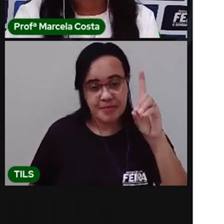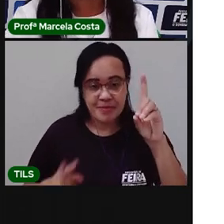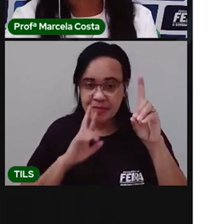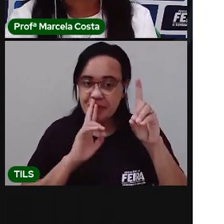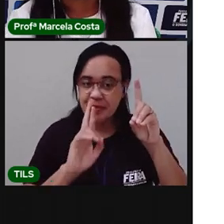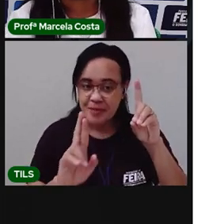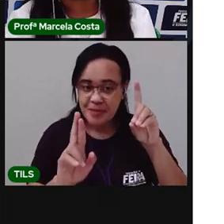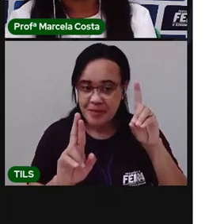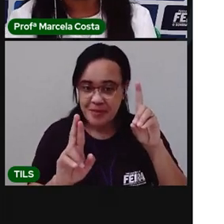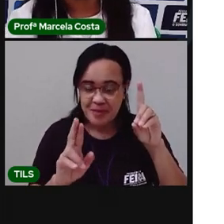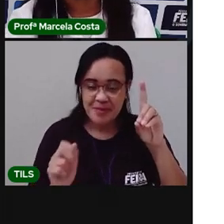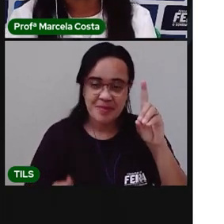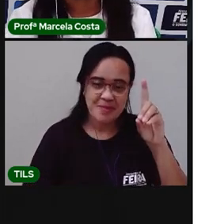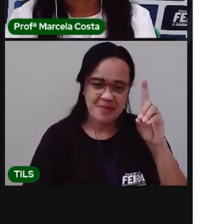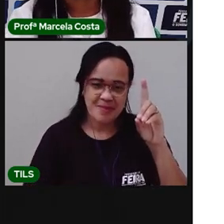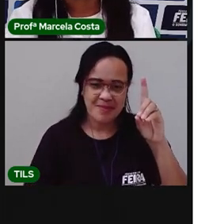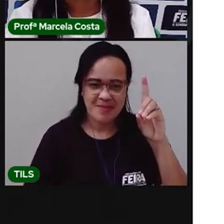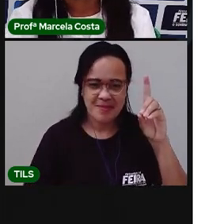aí.